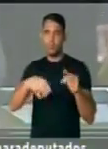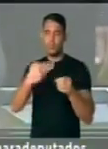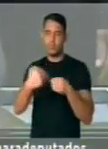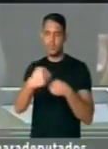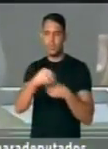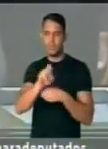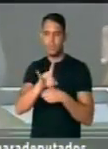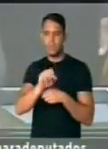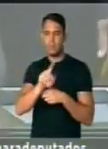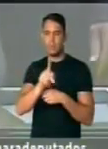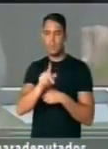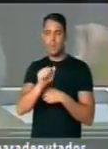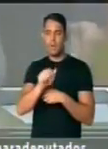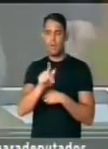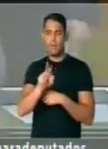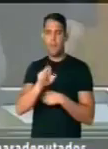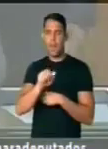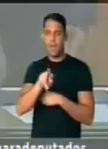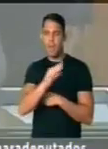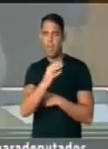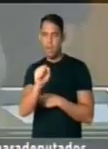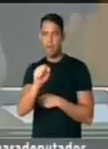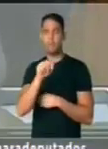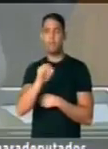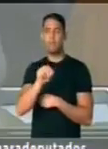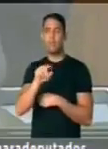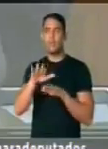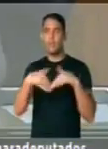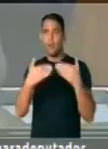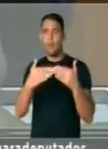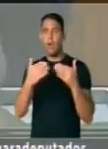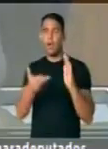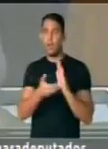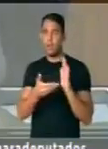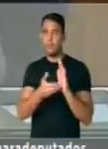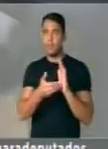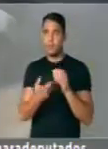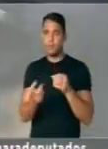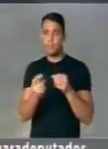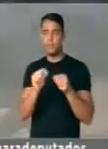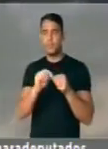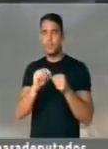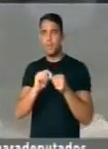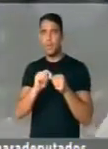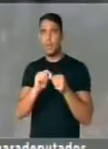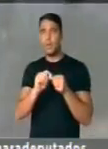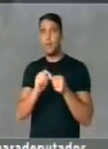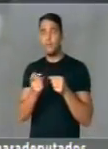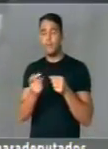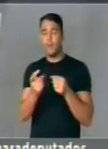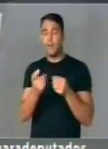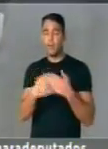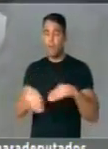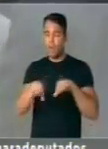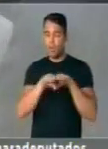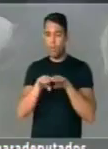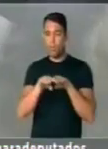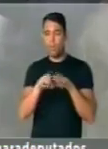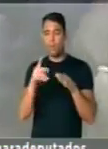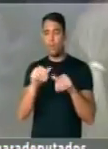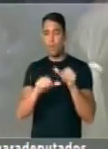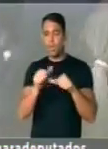região do sertão de Itaparica. Então, a Câmara agora restituiu, ou seja, essa injustiça, o que é um